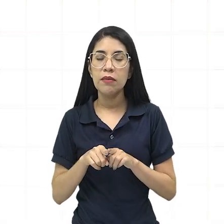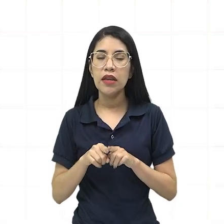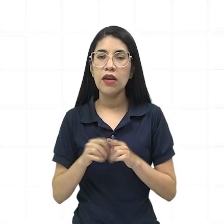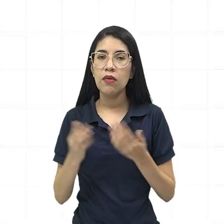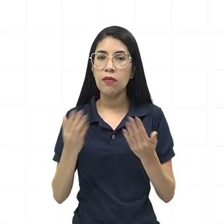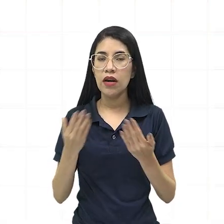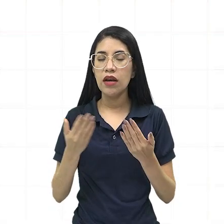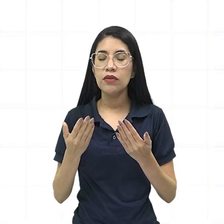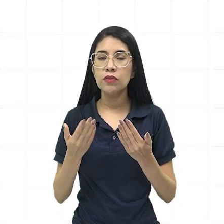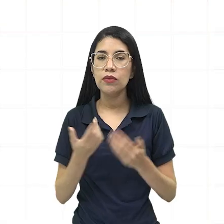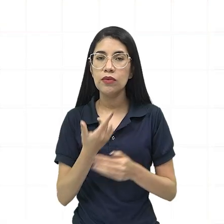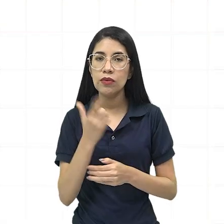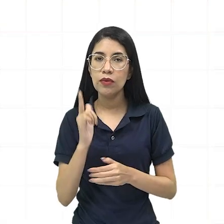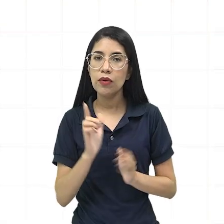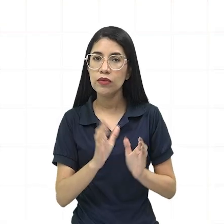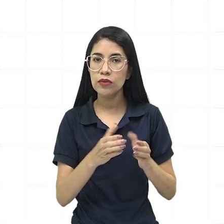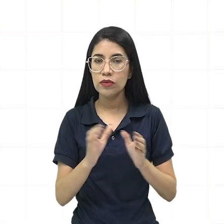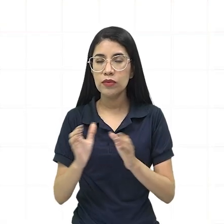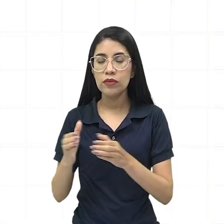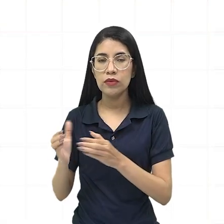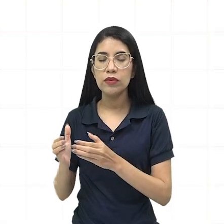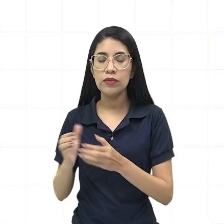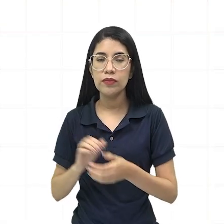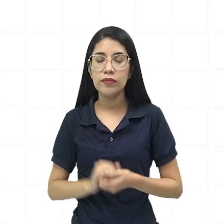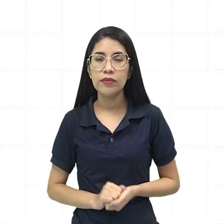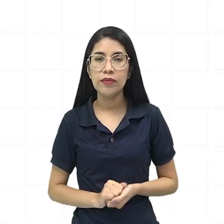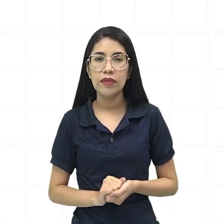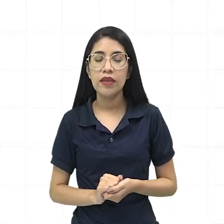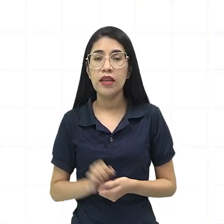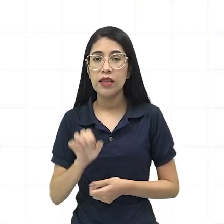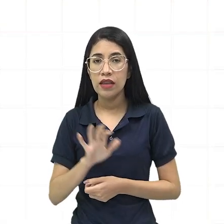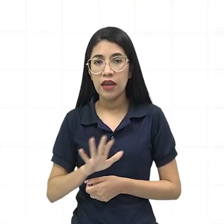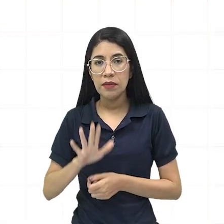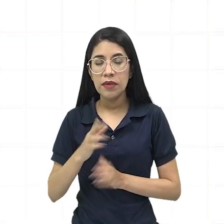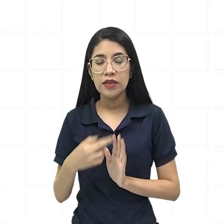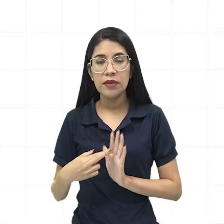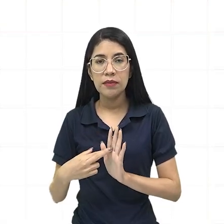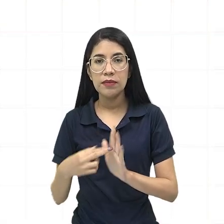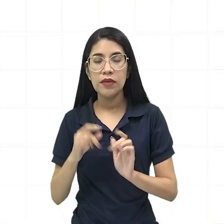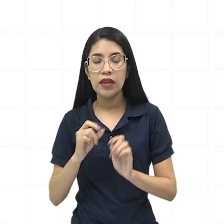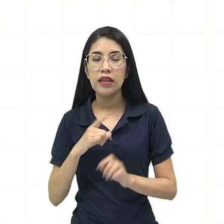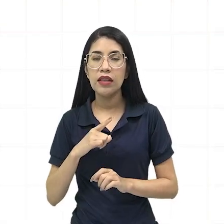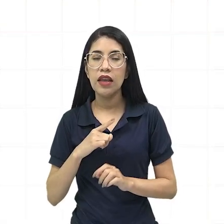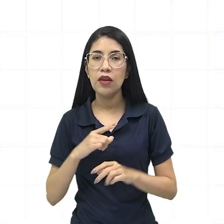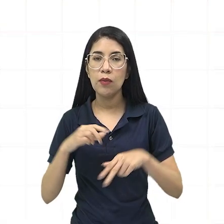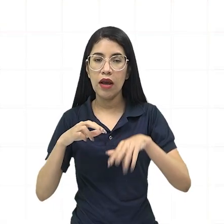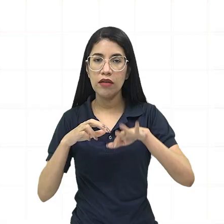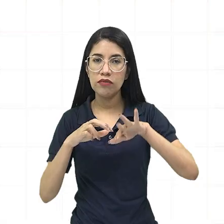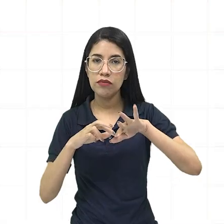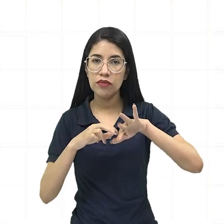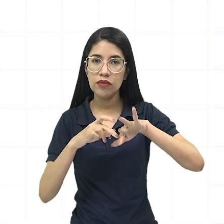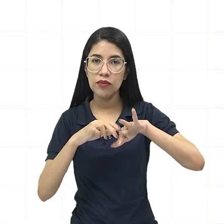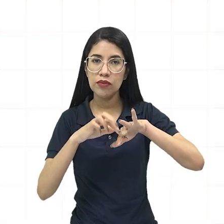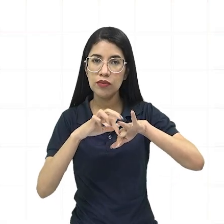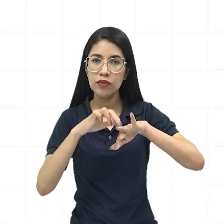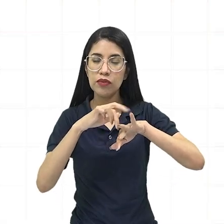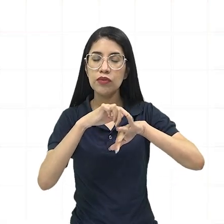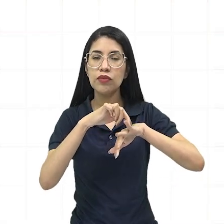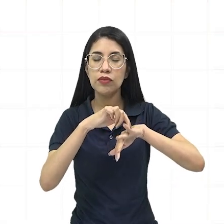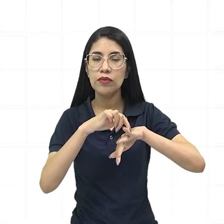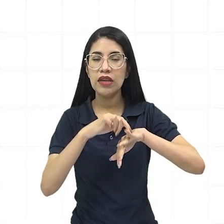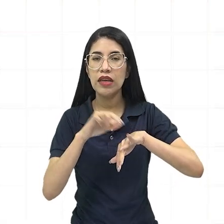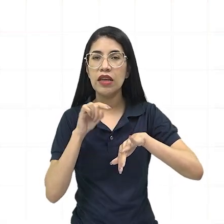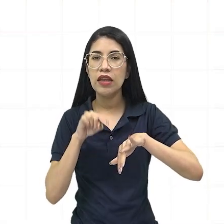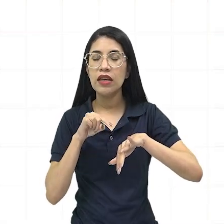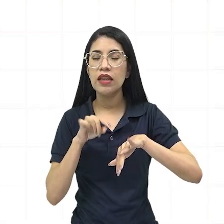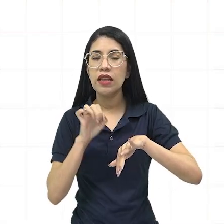dentre, né, as outras, em prol de outras. Então, percebam na imagem que nós temos uma escada, apenas uma, né, e nós